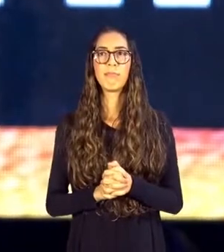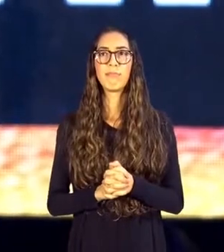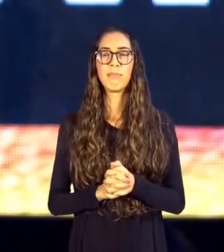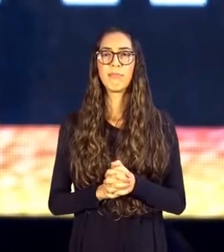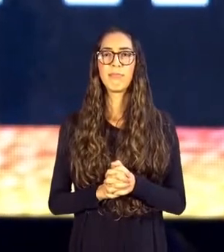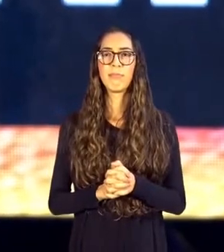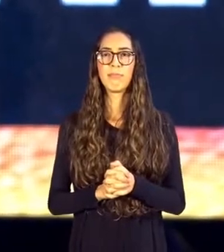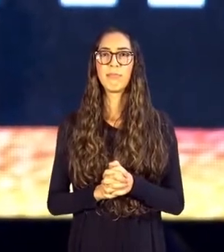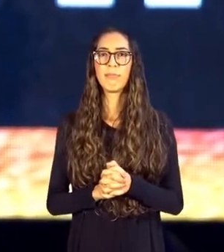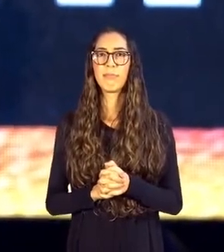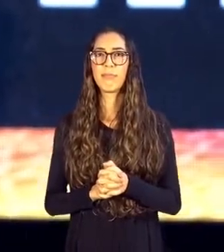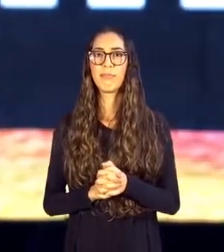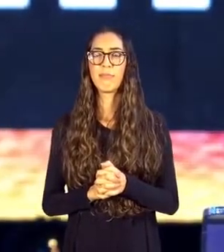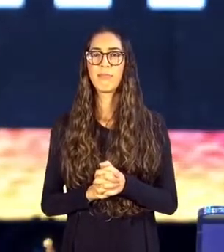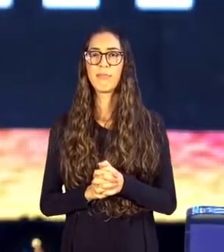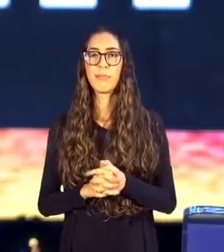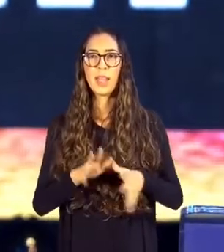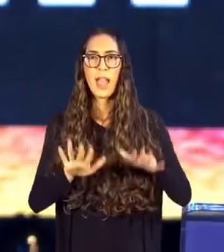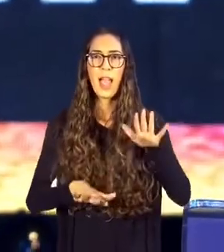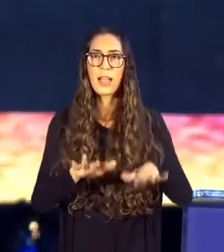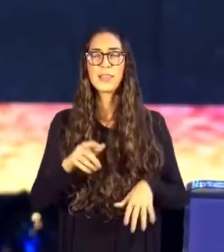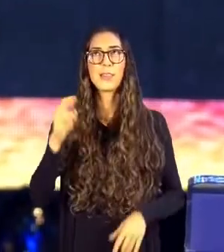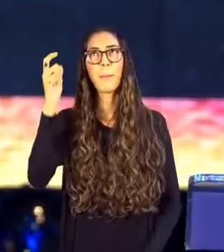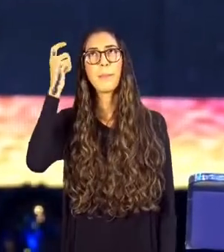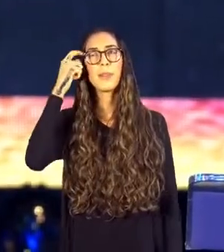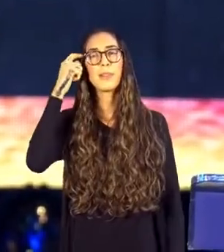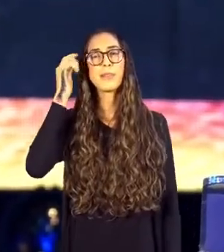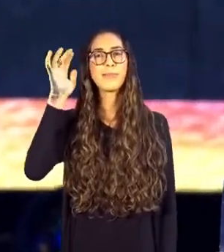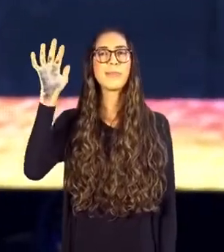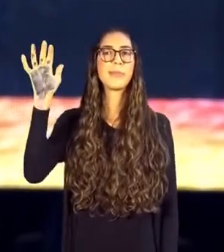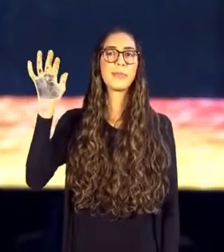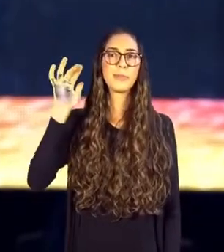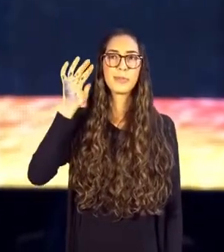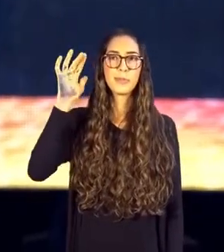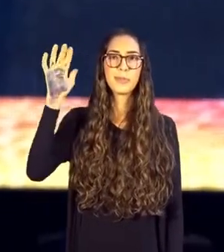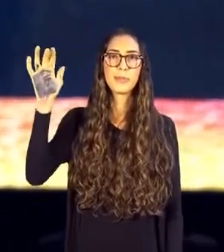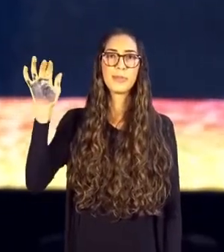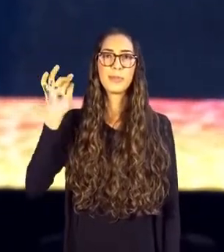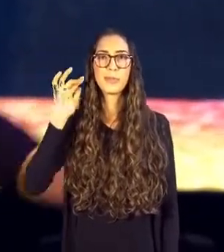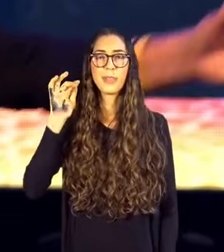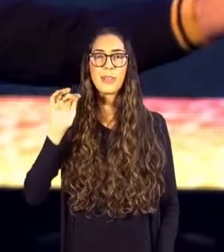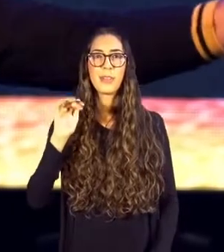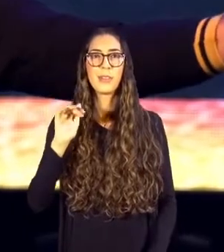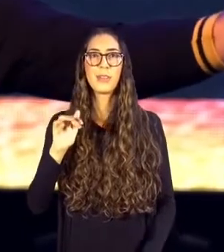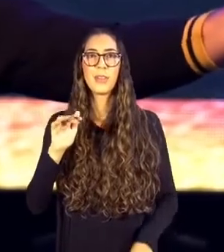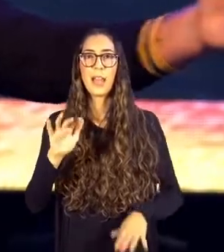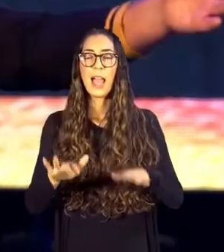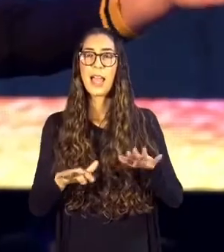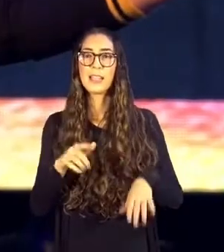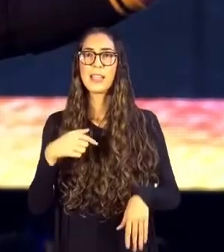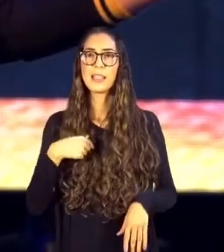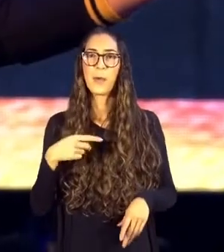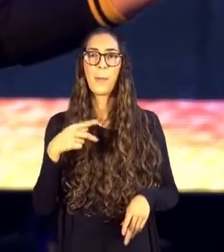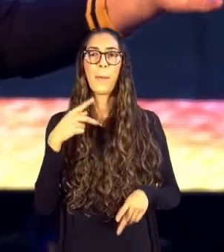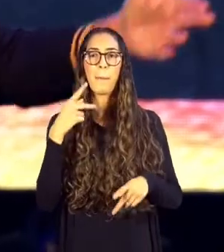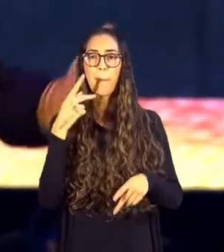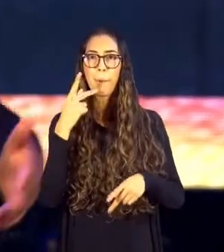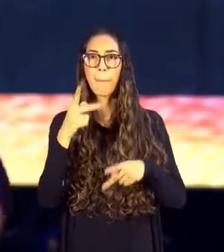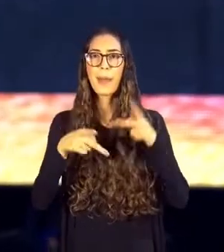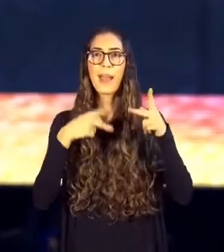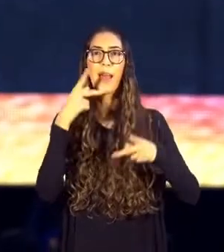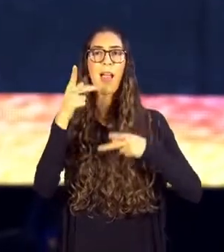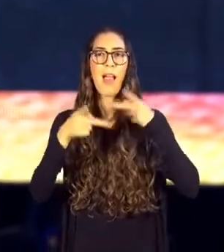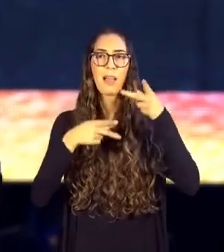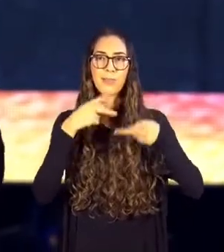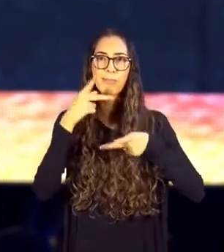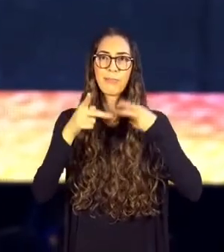vezes tem fortalezas que vêm na mente, porque você tem que quebrar na hora. Por quê? Porque às vezes você está pregando. Tem alguns pastores aqui, né, Júlio? Às vezes